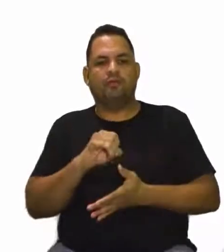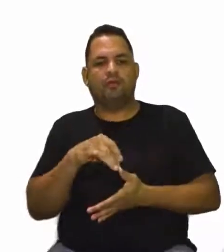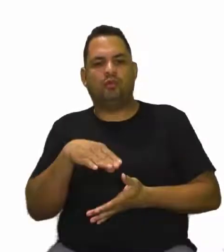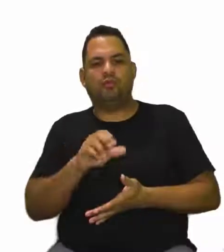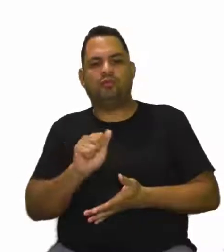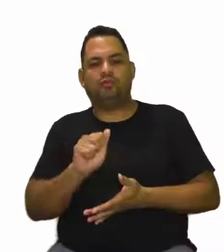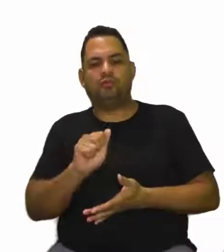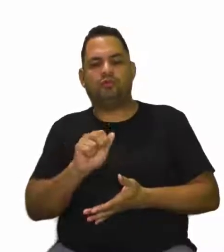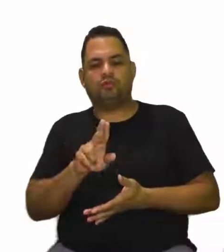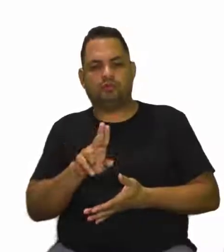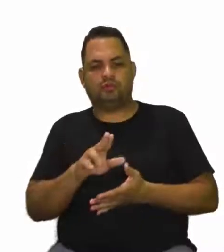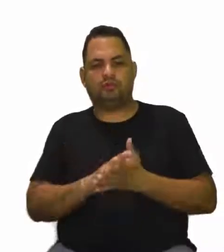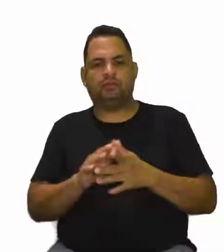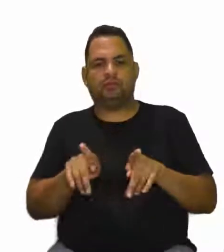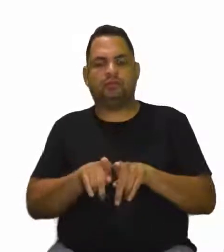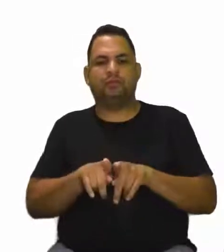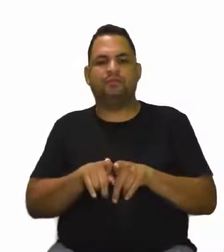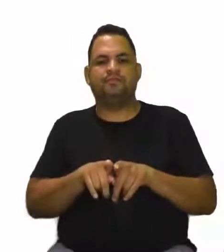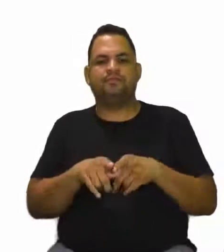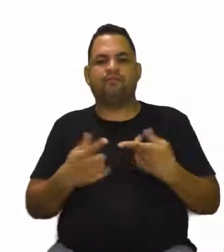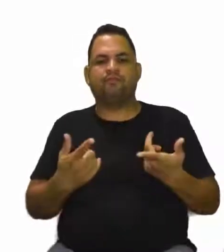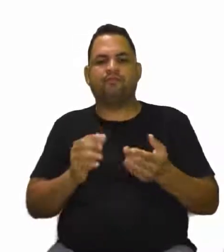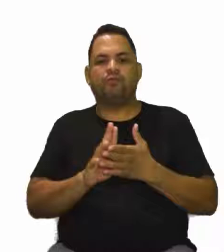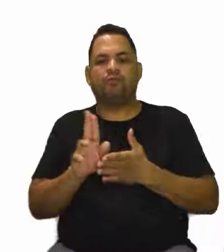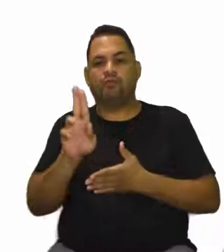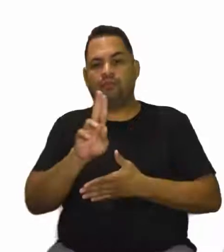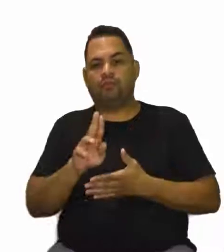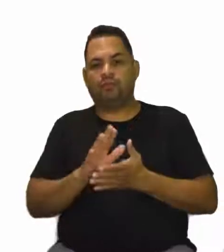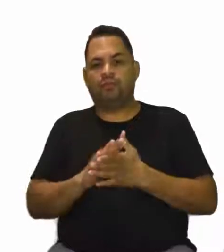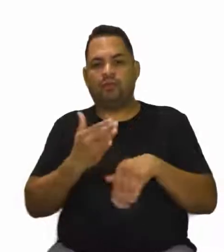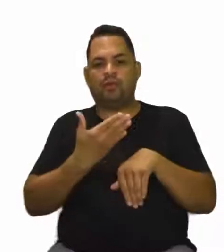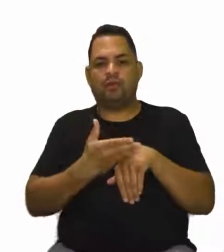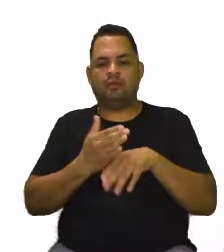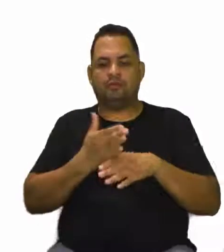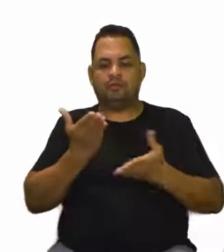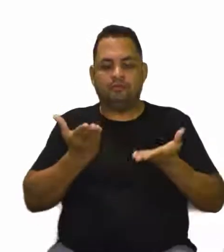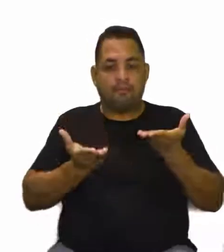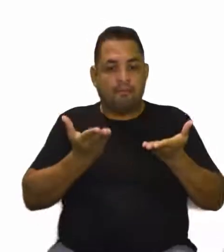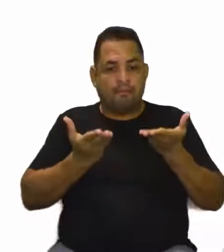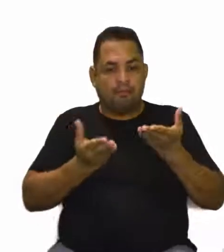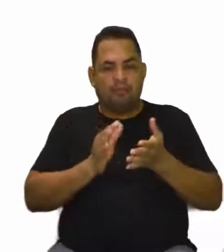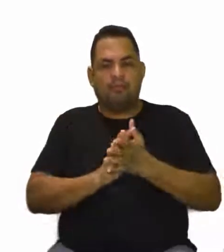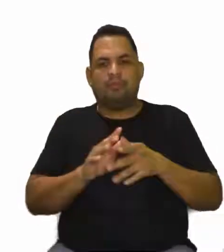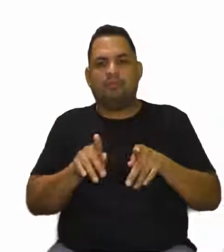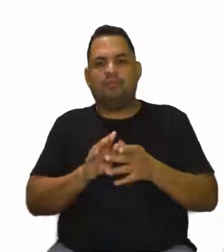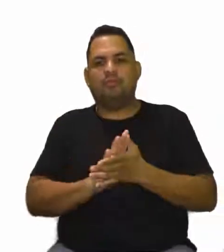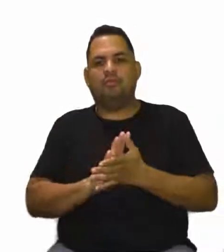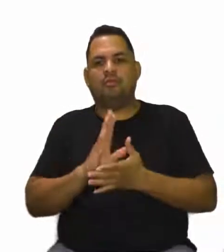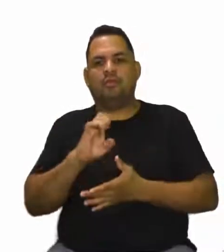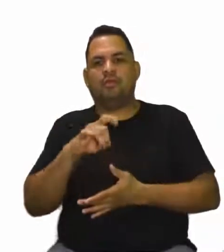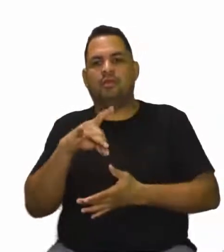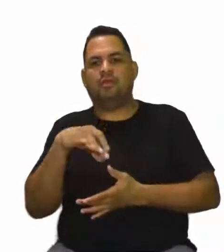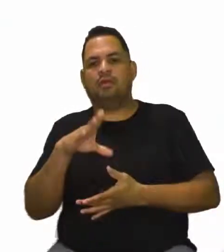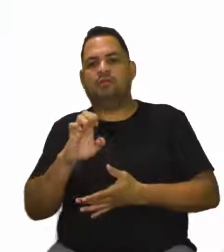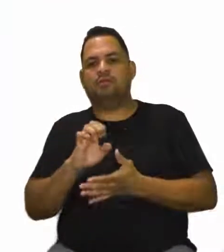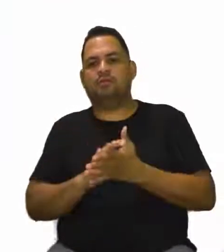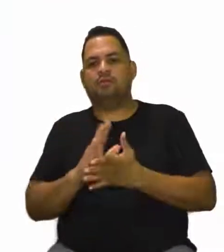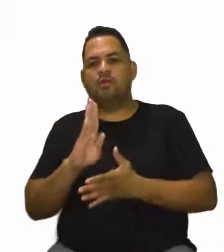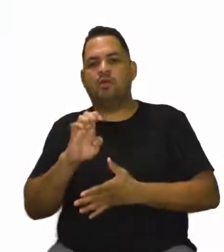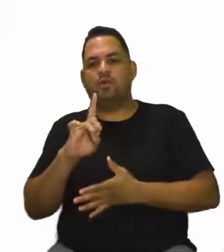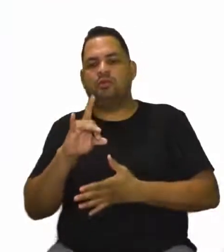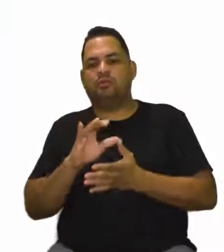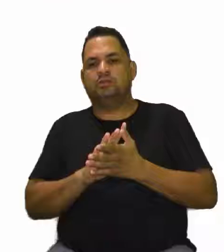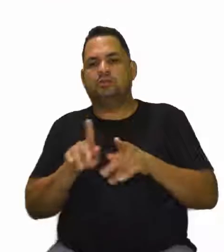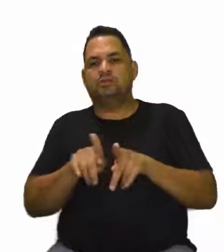bozo também é um equipamento que pode ser utilizado para trabalhar equilíbrio. O slide board, né, também é